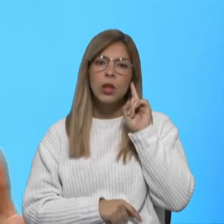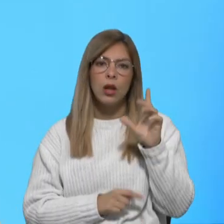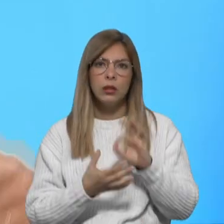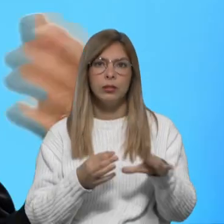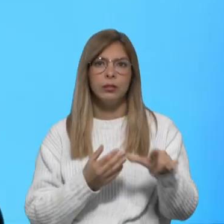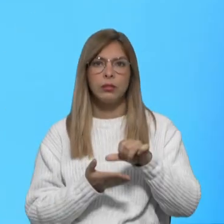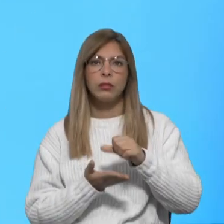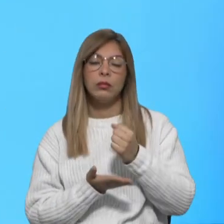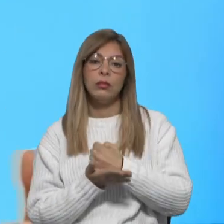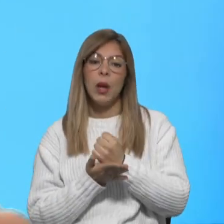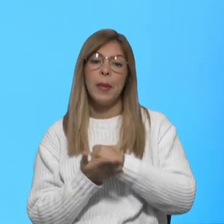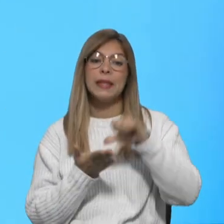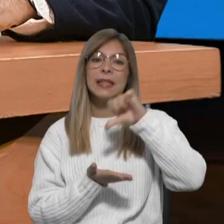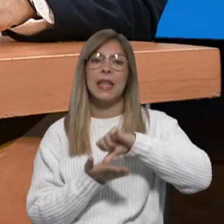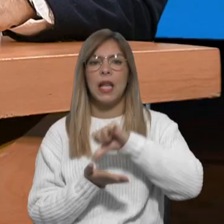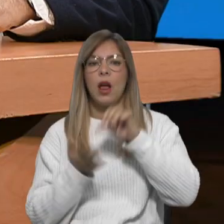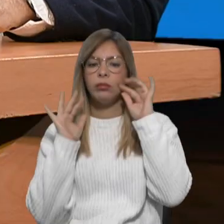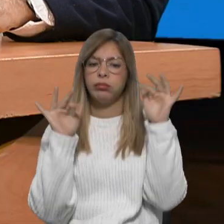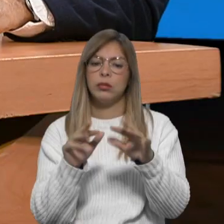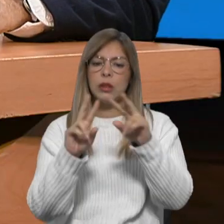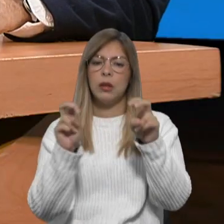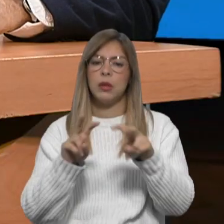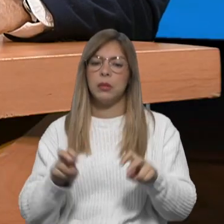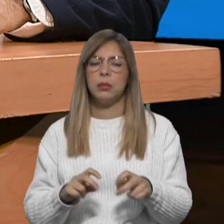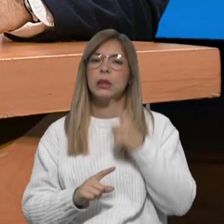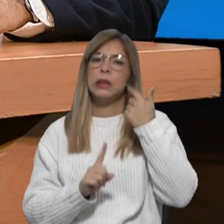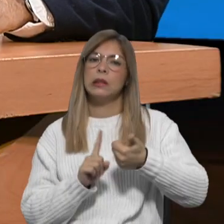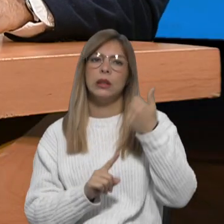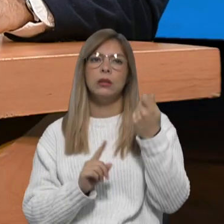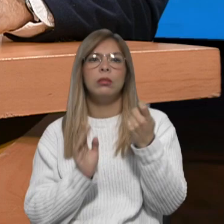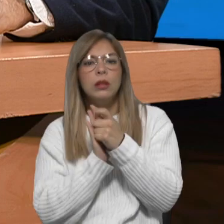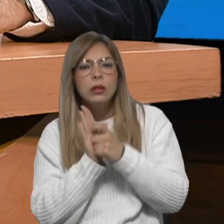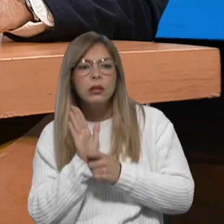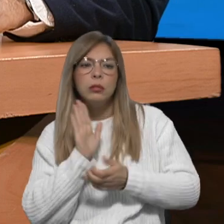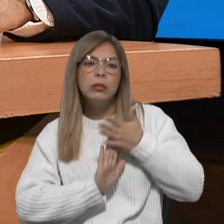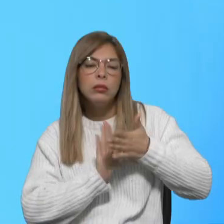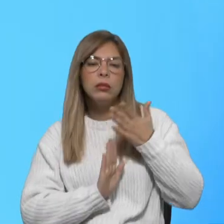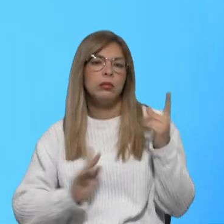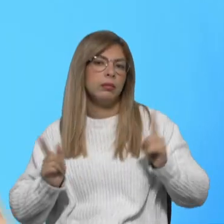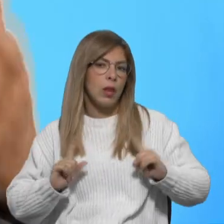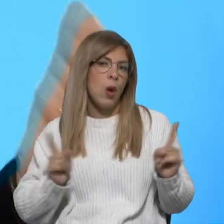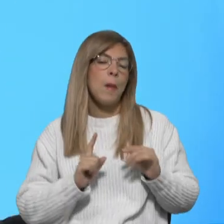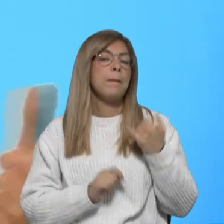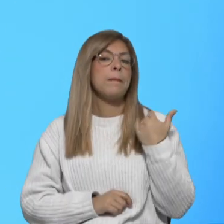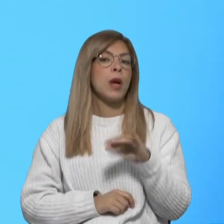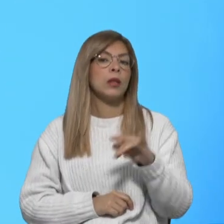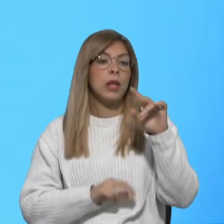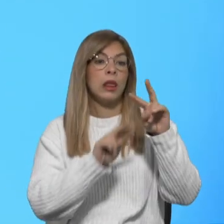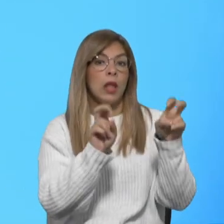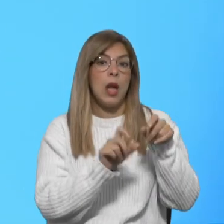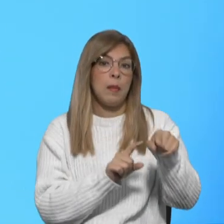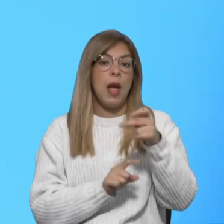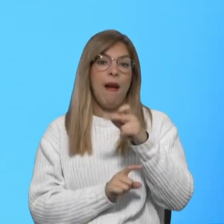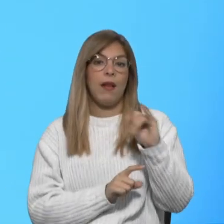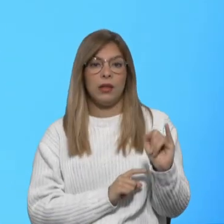Praça Central como um ser vivo, e portanto um ser com uma agenda pertinente. Portanto, o tema da inteligência artificial está a